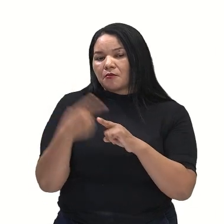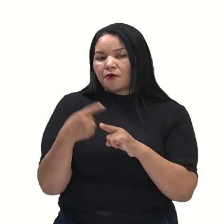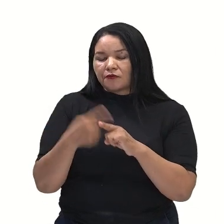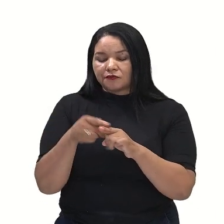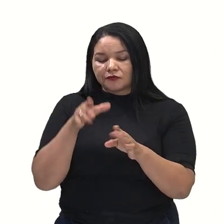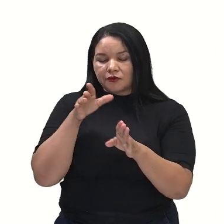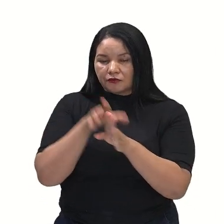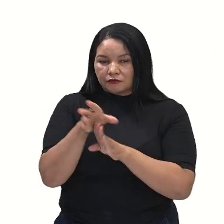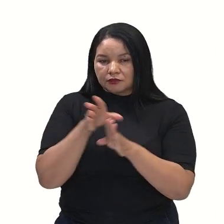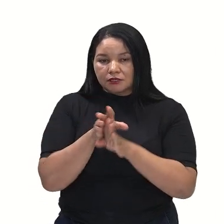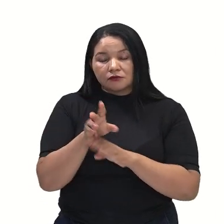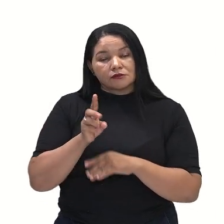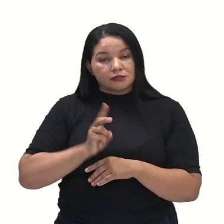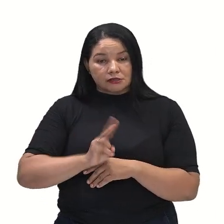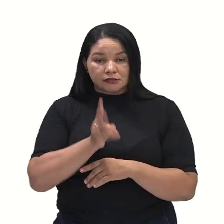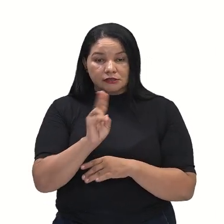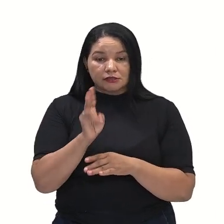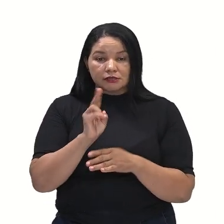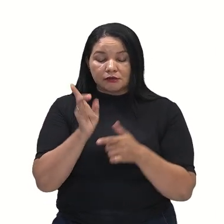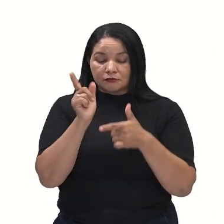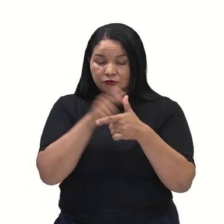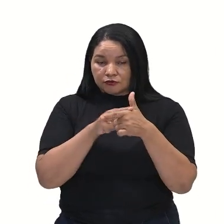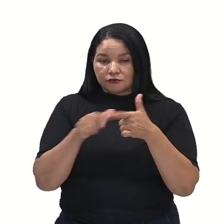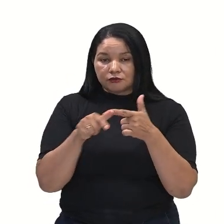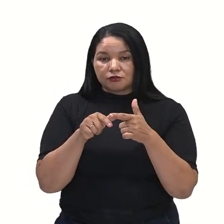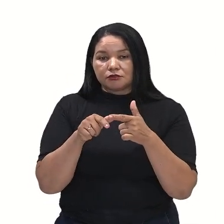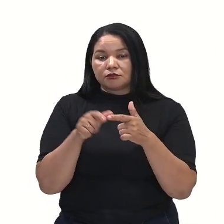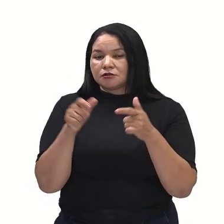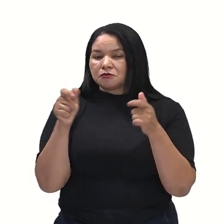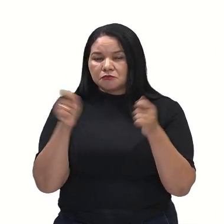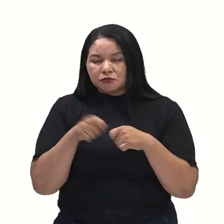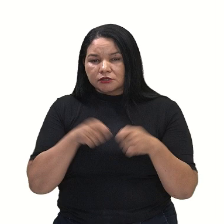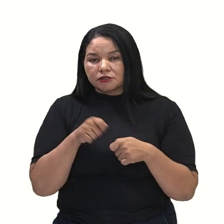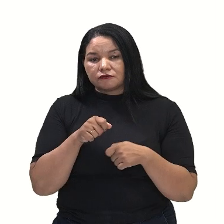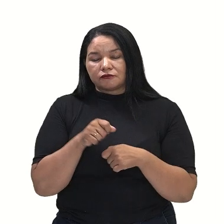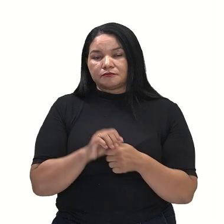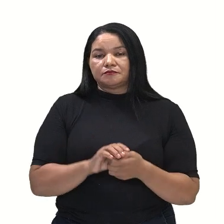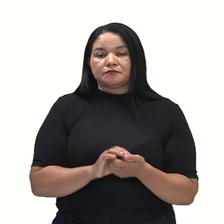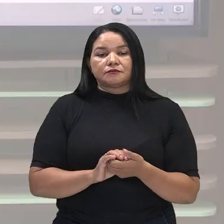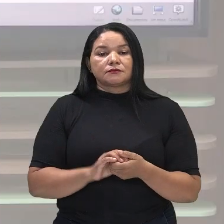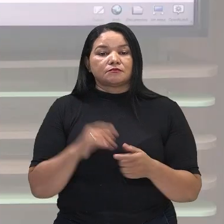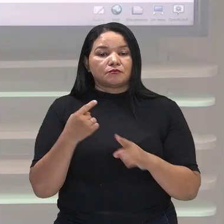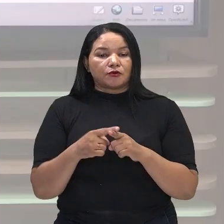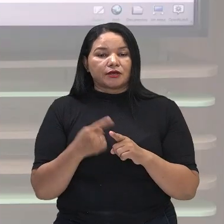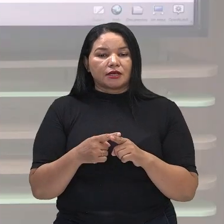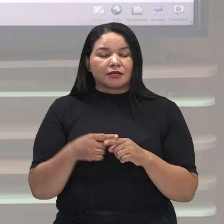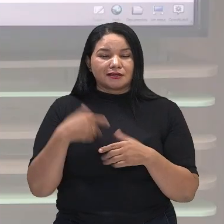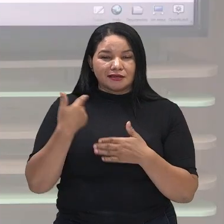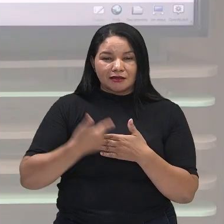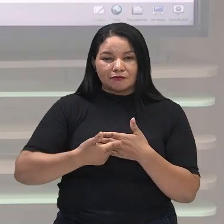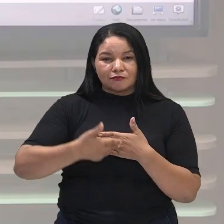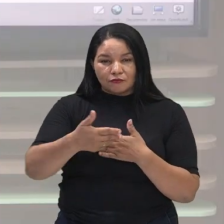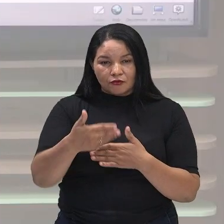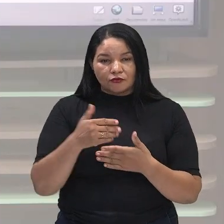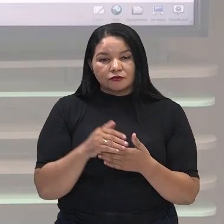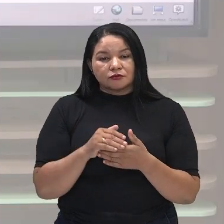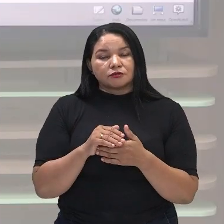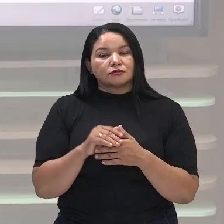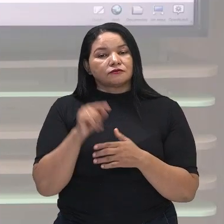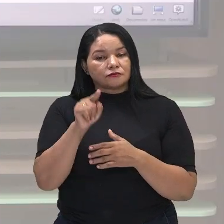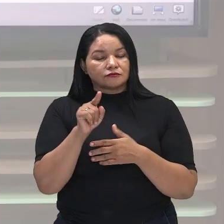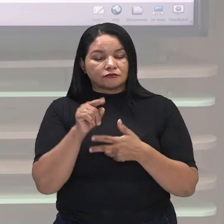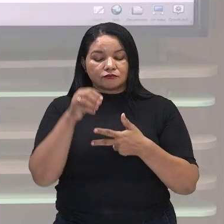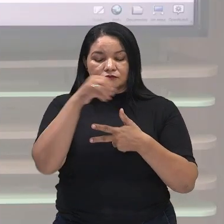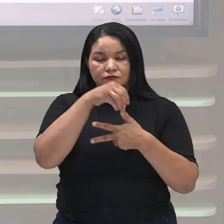a simplificar a fração sempre que possível? Não se esqueçam que daqui a algum tempo você vai fazer uma prova do